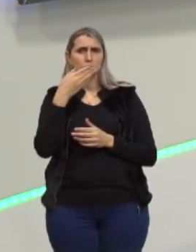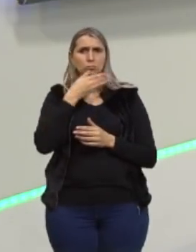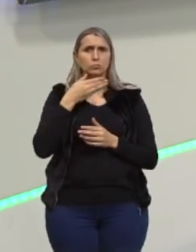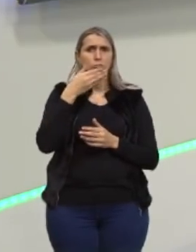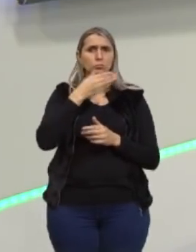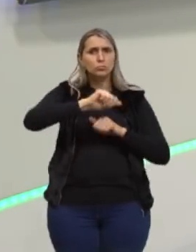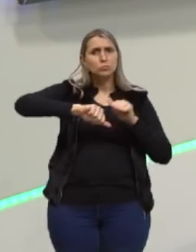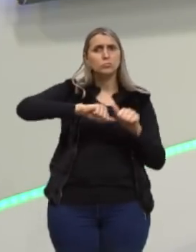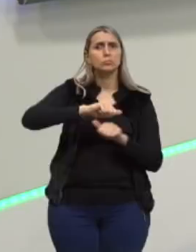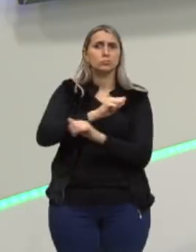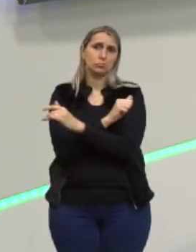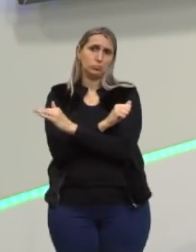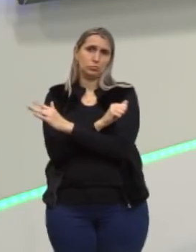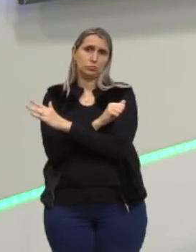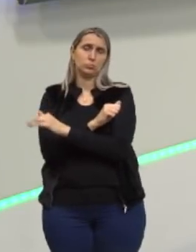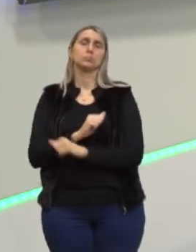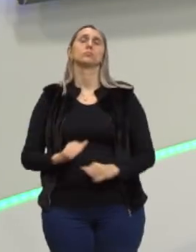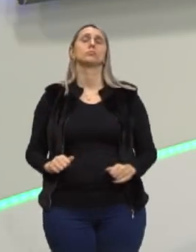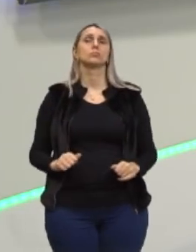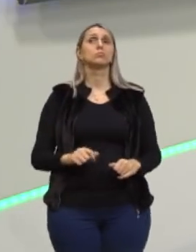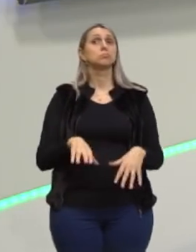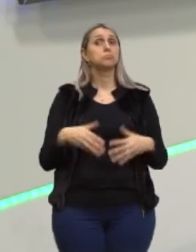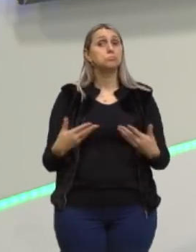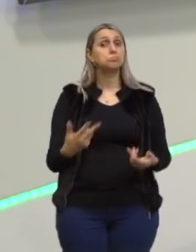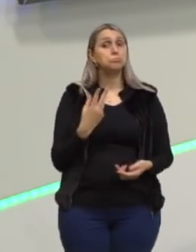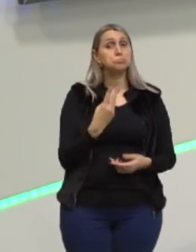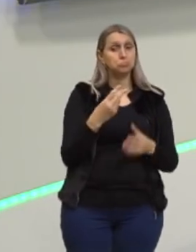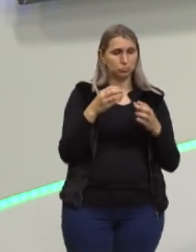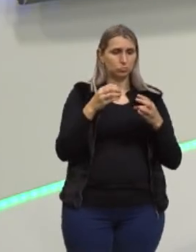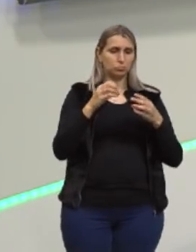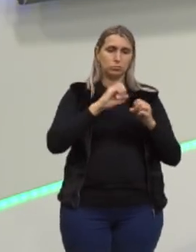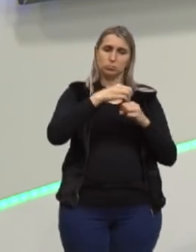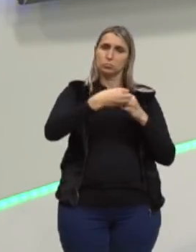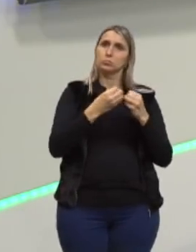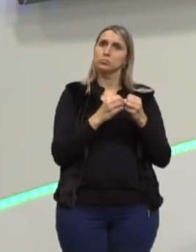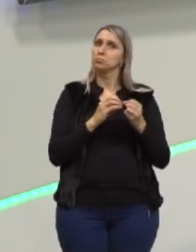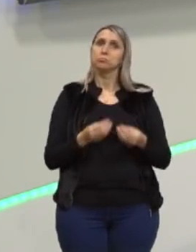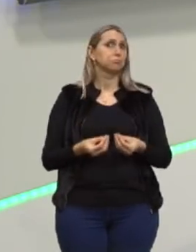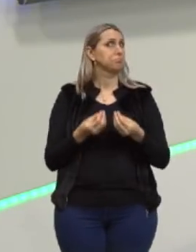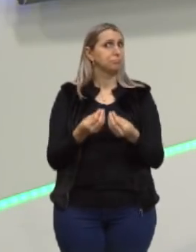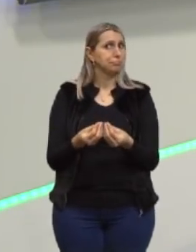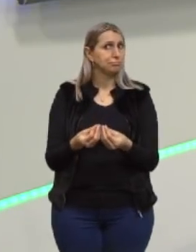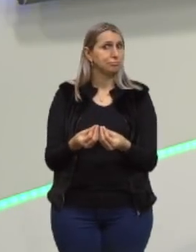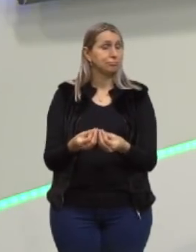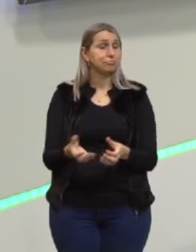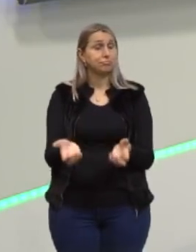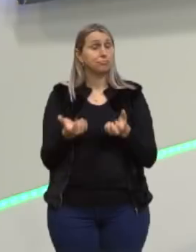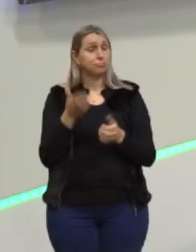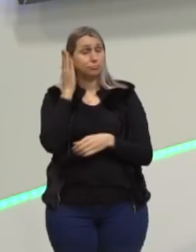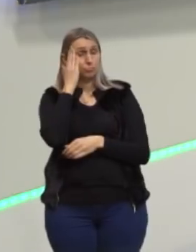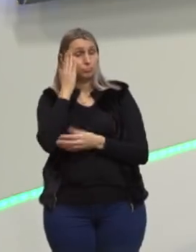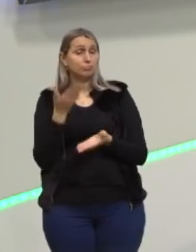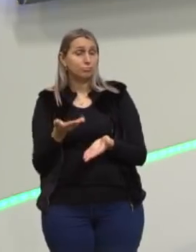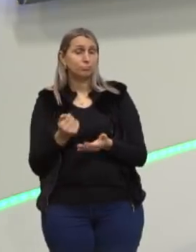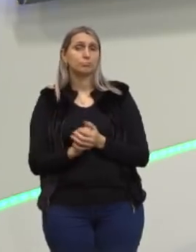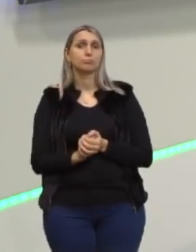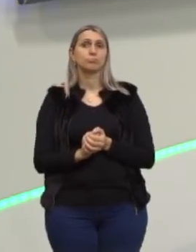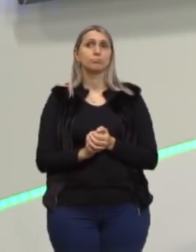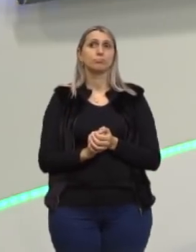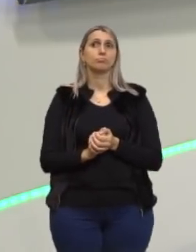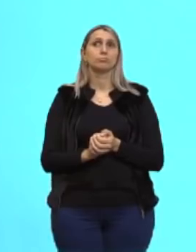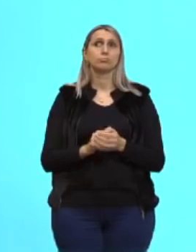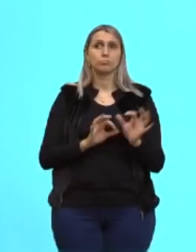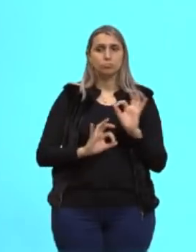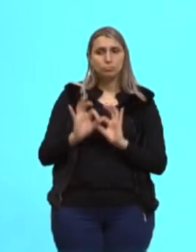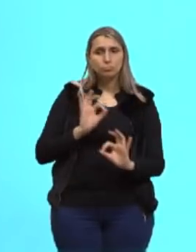é convertida em ácido lático tá em duas moléculas só que ele não deu isso ele quer saber então o que que a gente